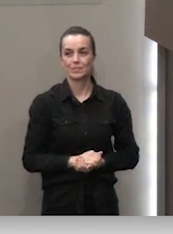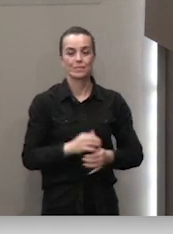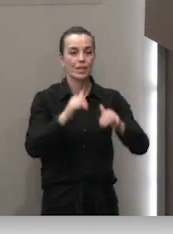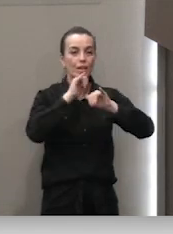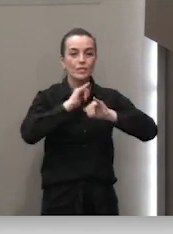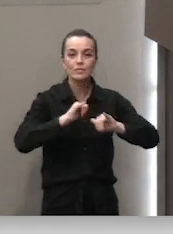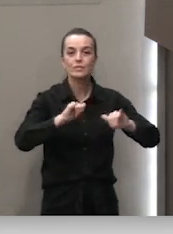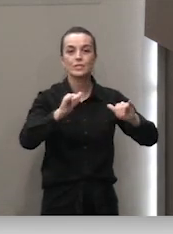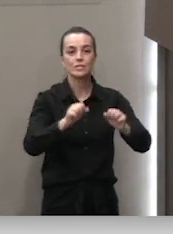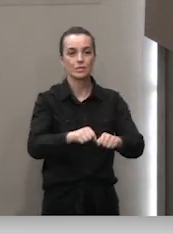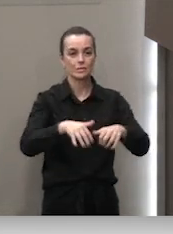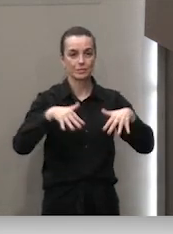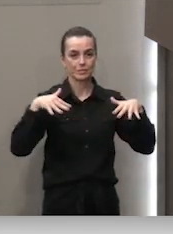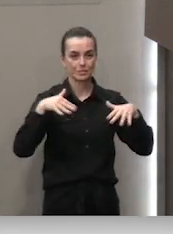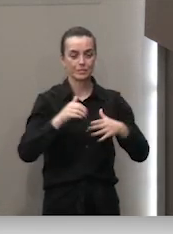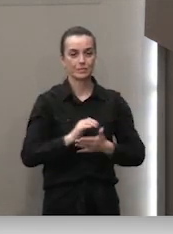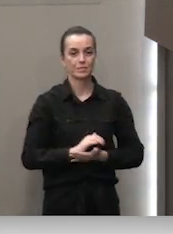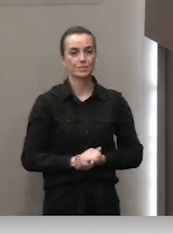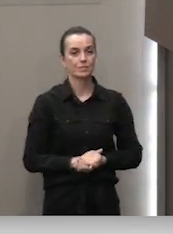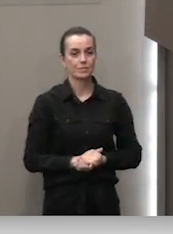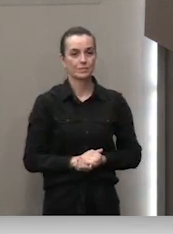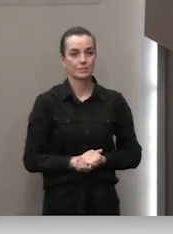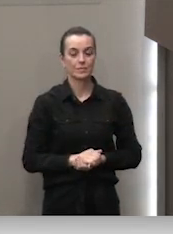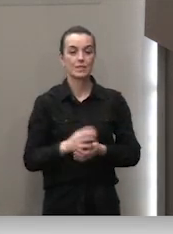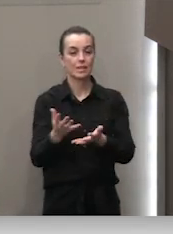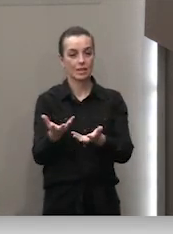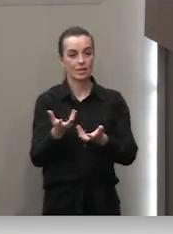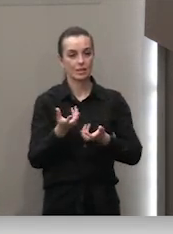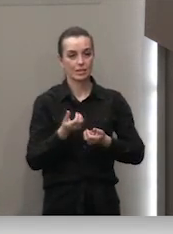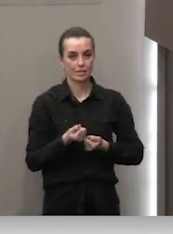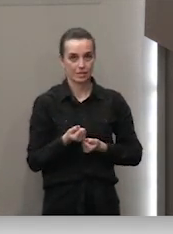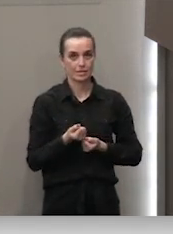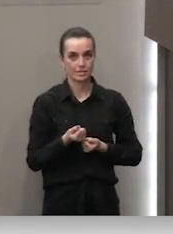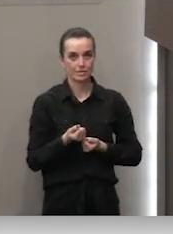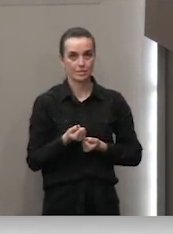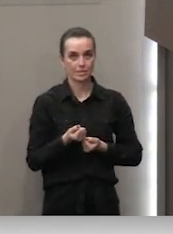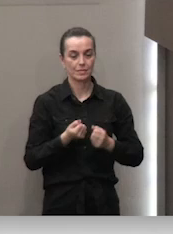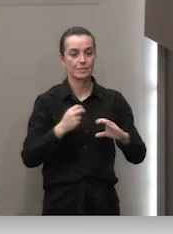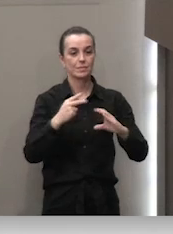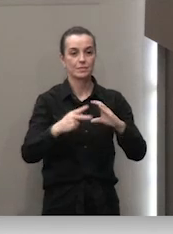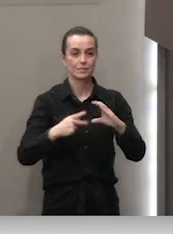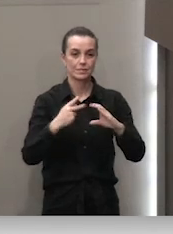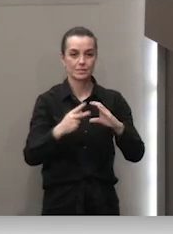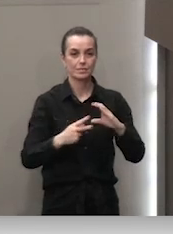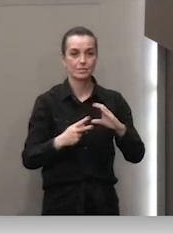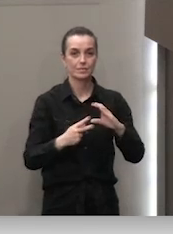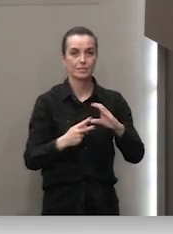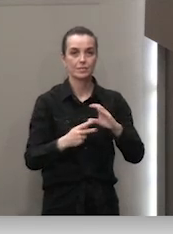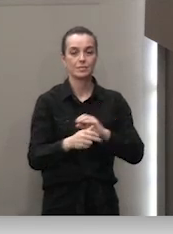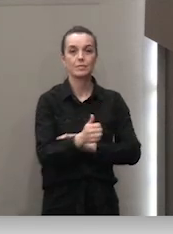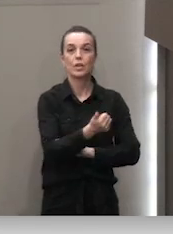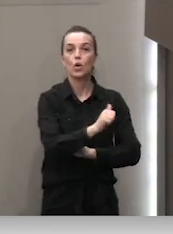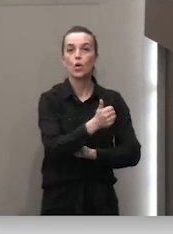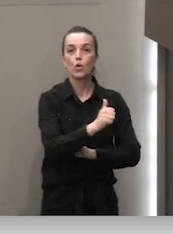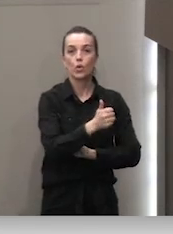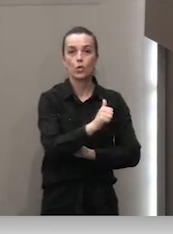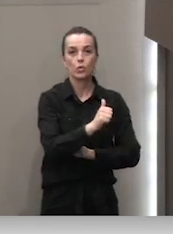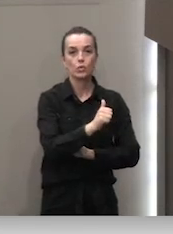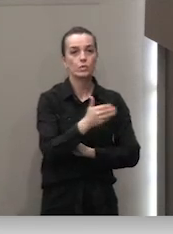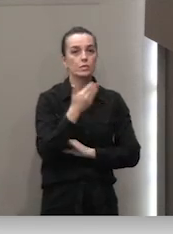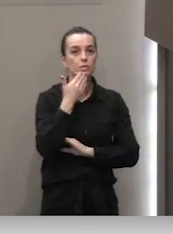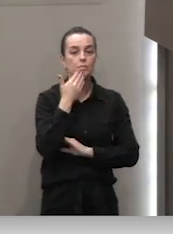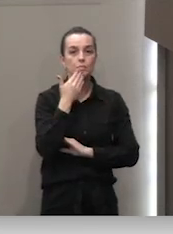Comunicações ao plenário. Recebemos na Casa Legislativa 11